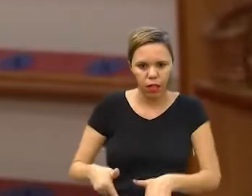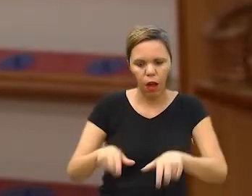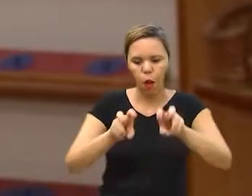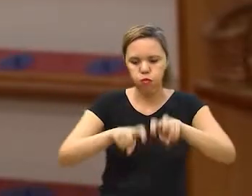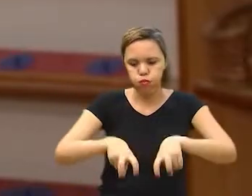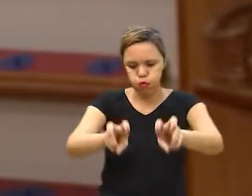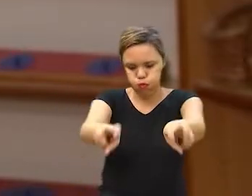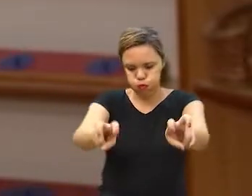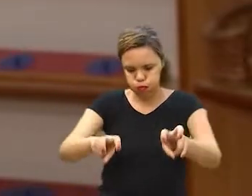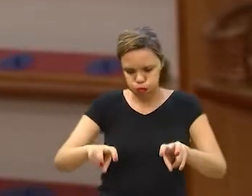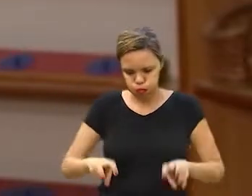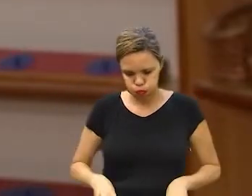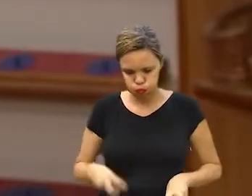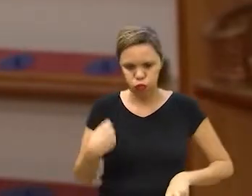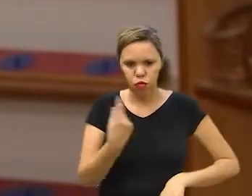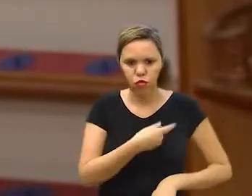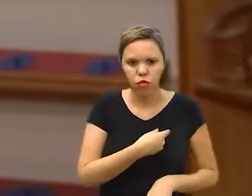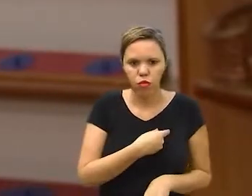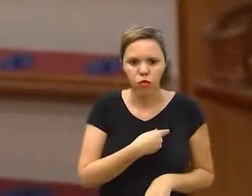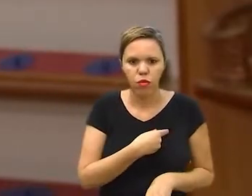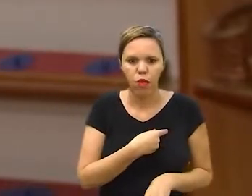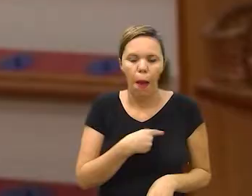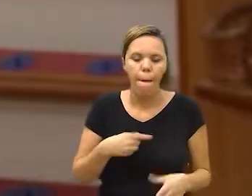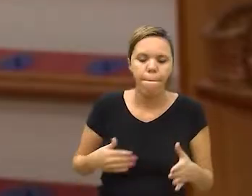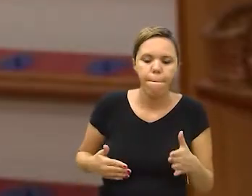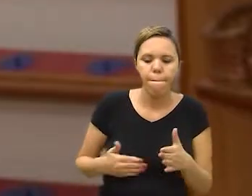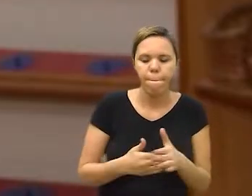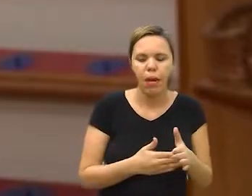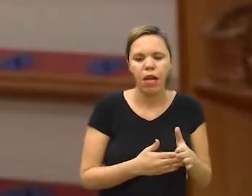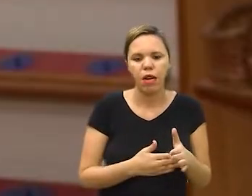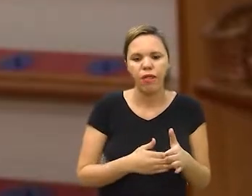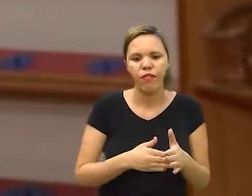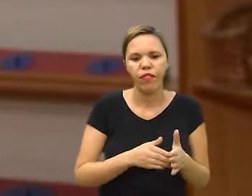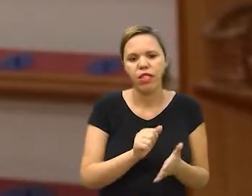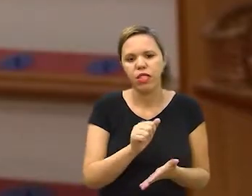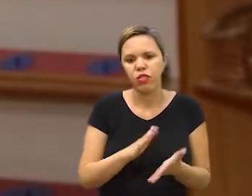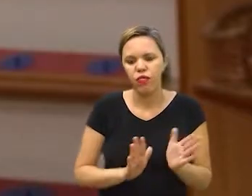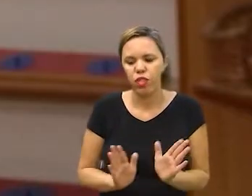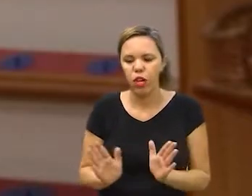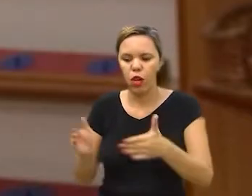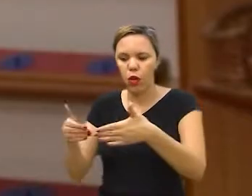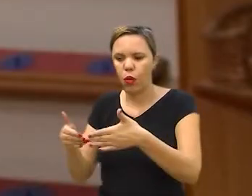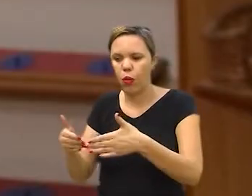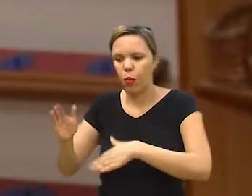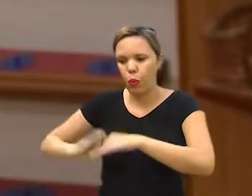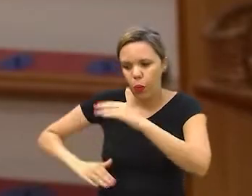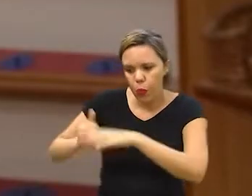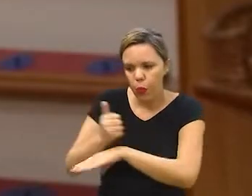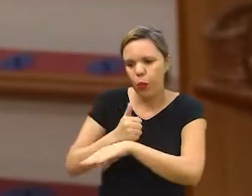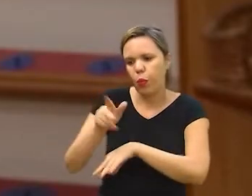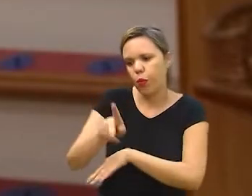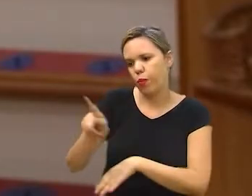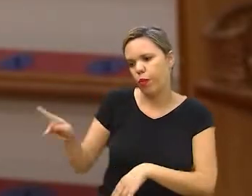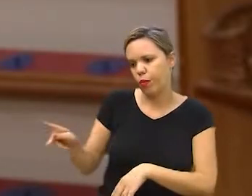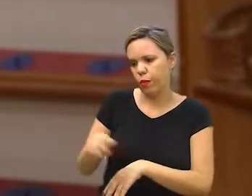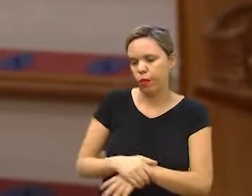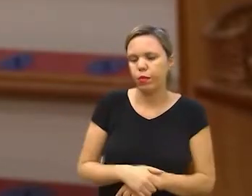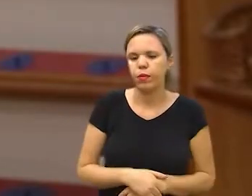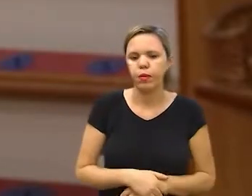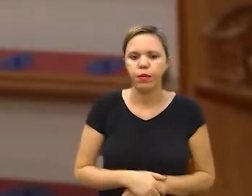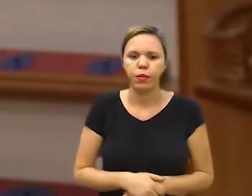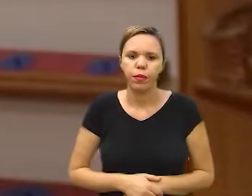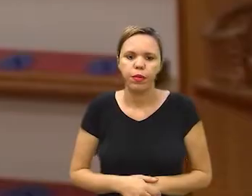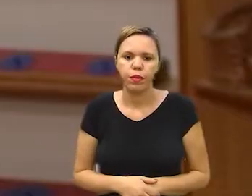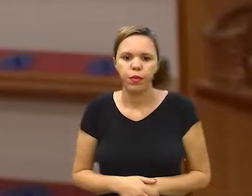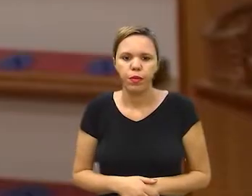carteiras, e a gente ficava restrito a uma atividade dirigida pelo profissional, pelo professor, e